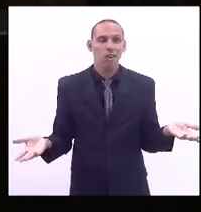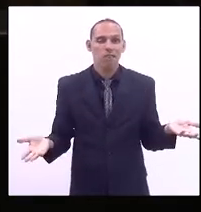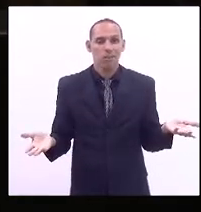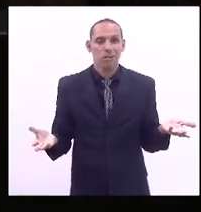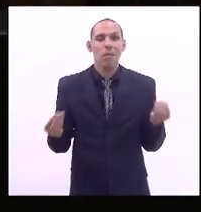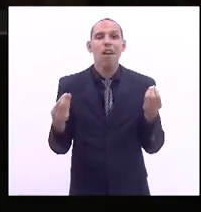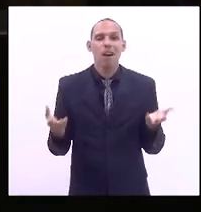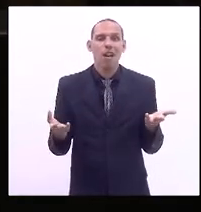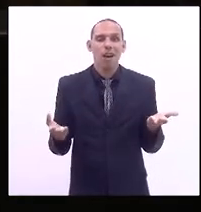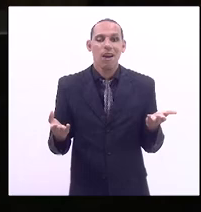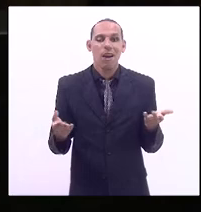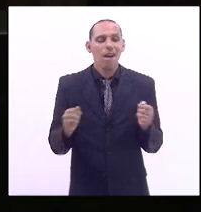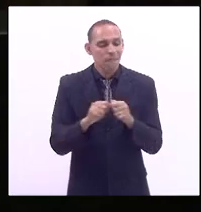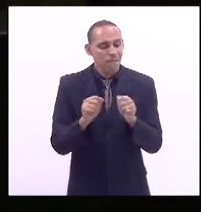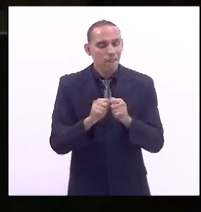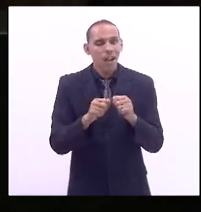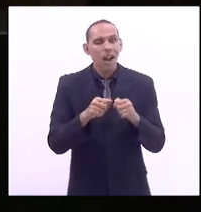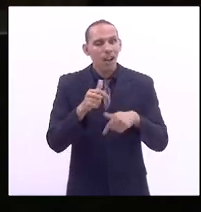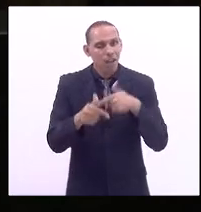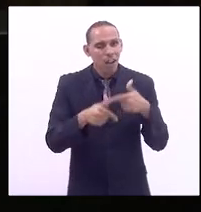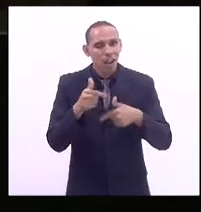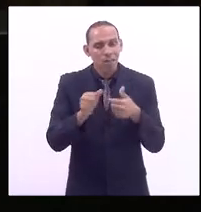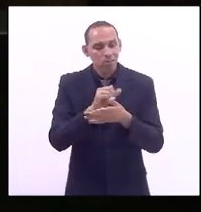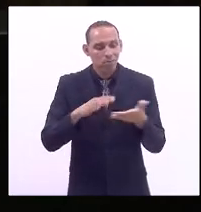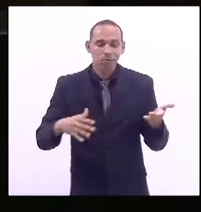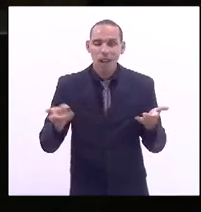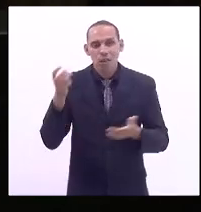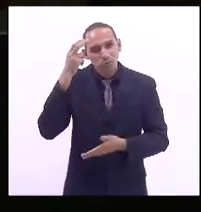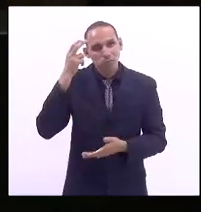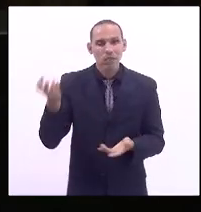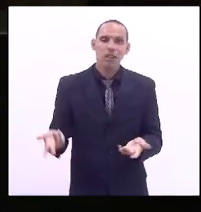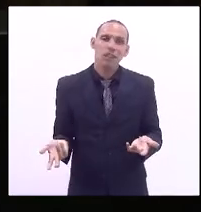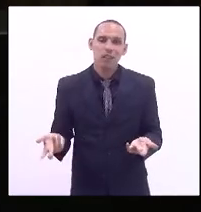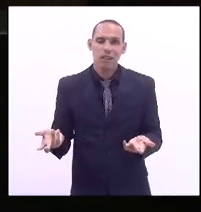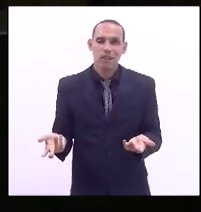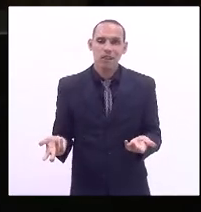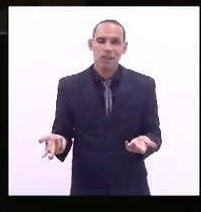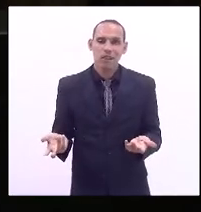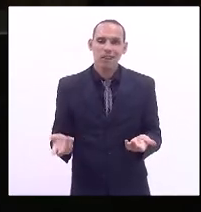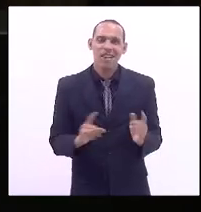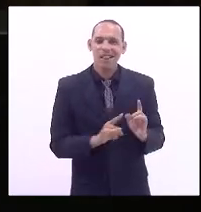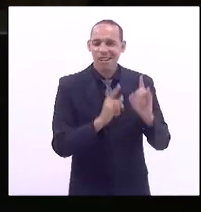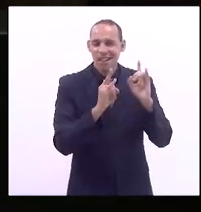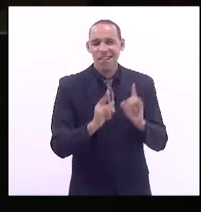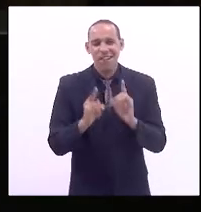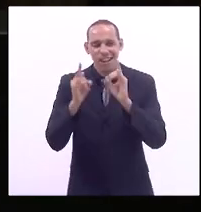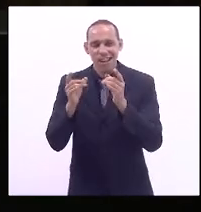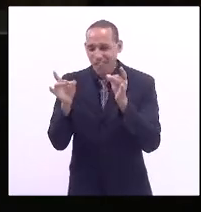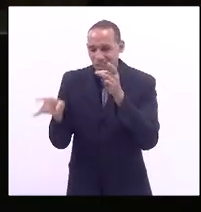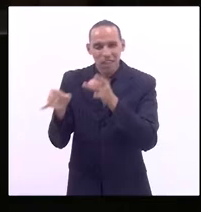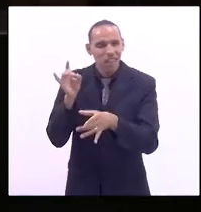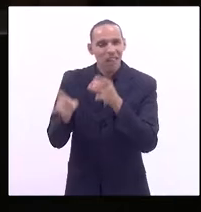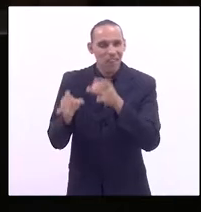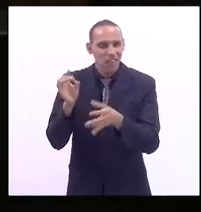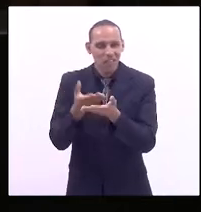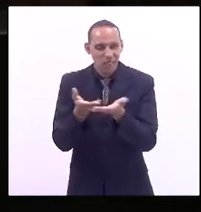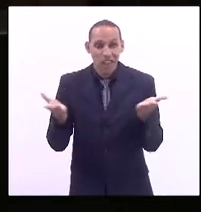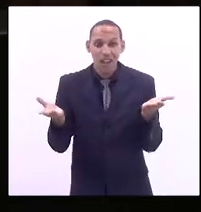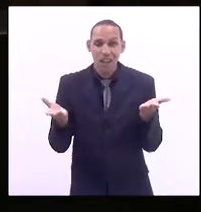exatamente para realização das suas atividades culturais esses Imóveis Desocupados